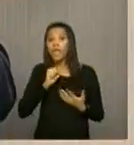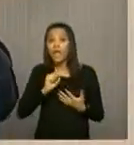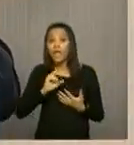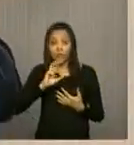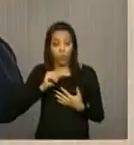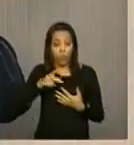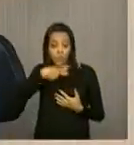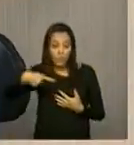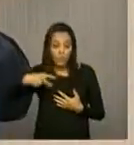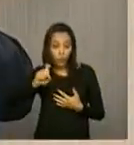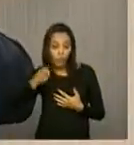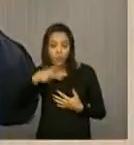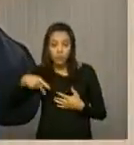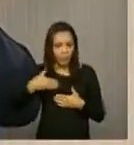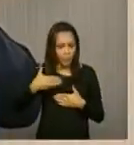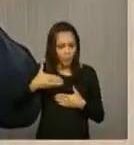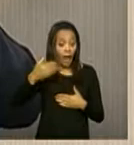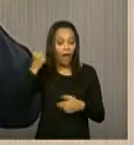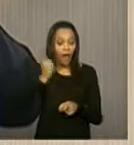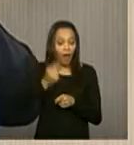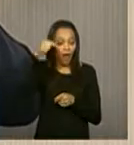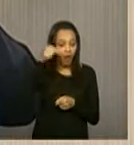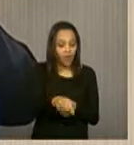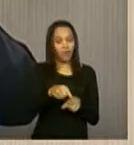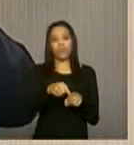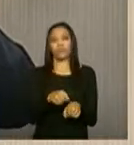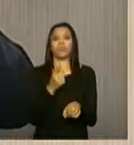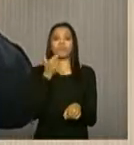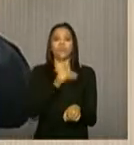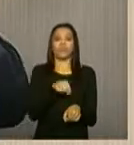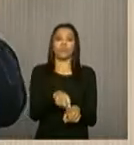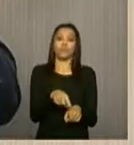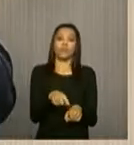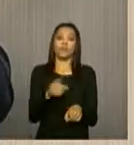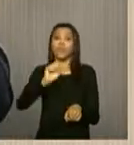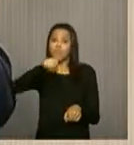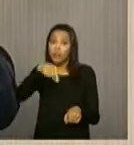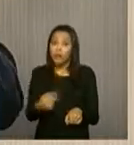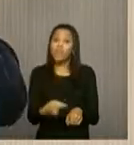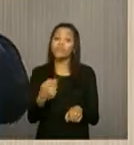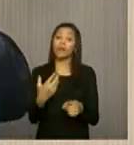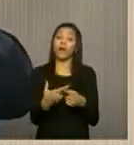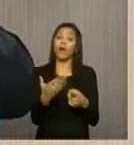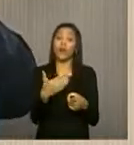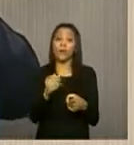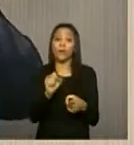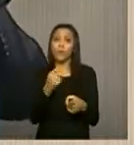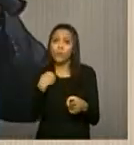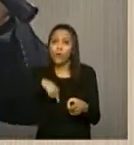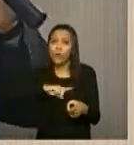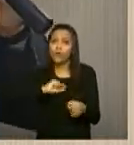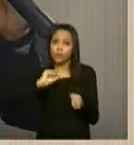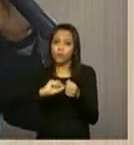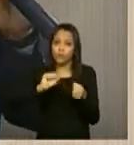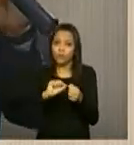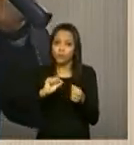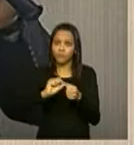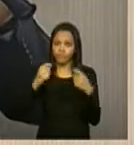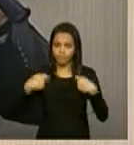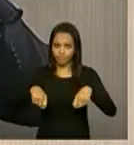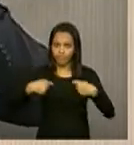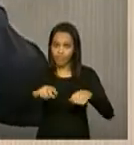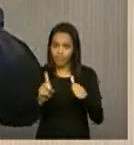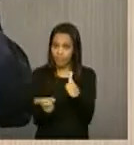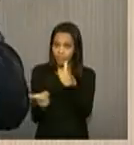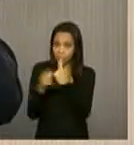procedimento técnico de coleta de amostras inclui primariamente a mostra gasosa nós tínhamos que fazer uma uma colocação